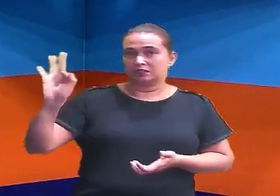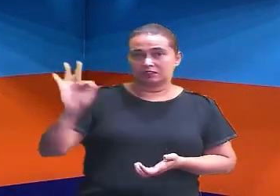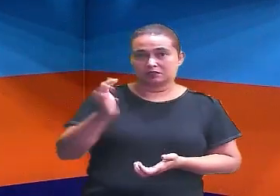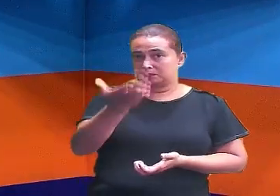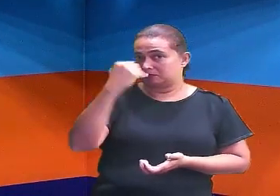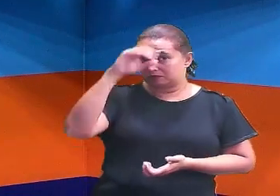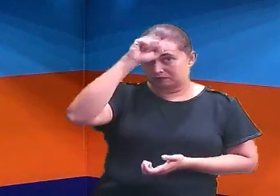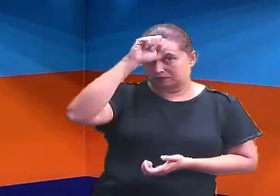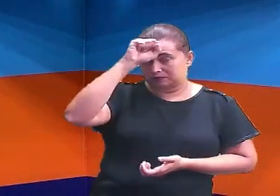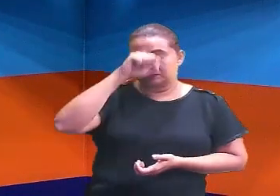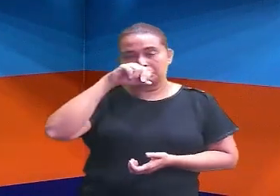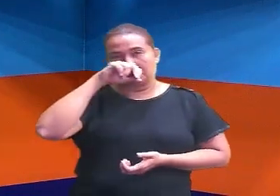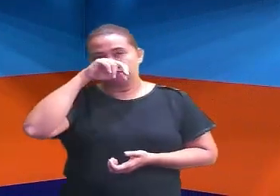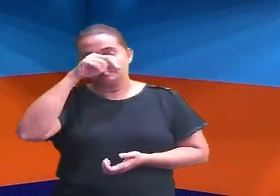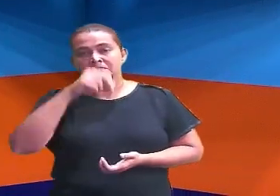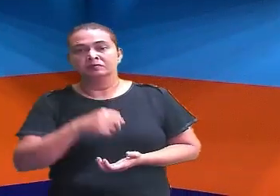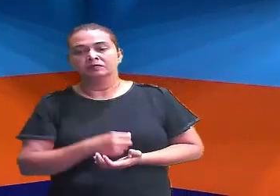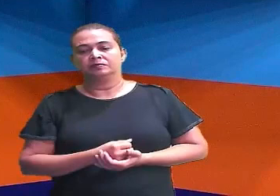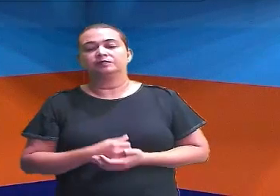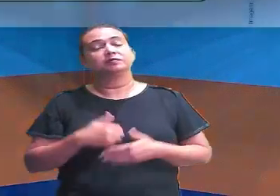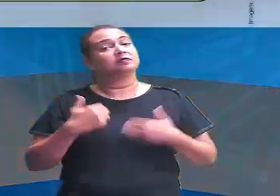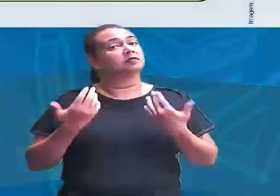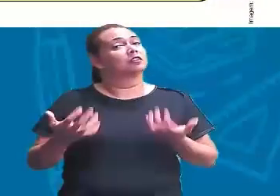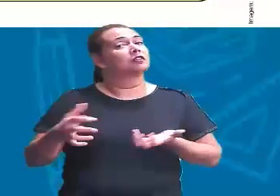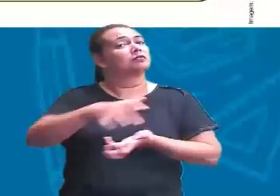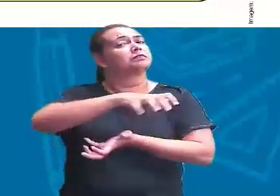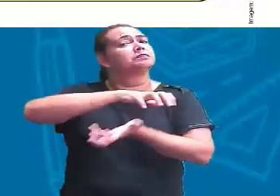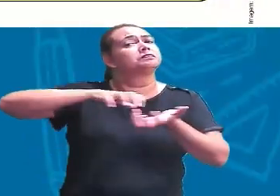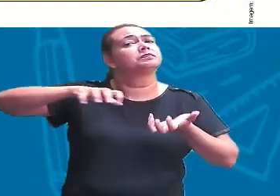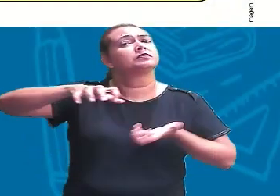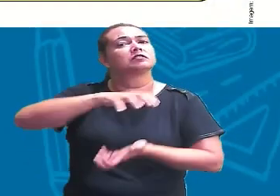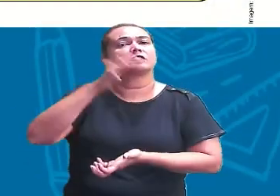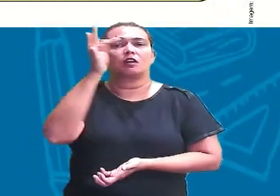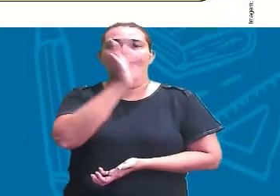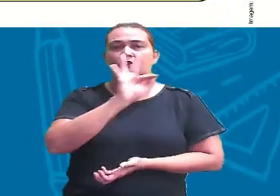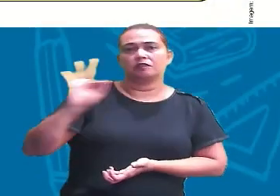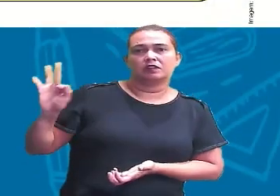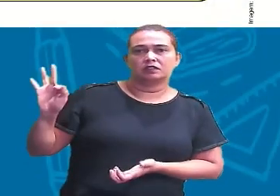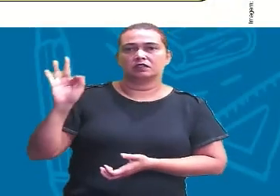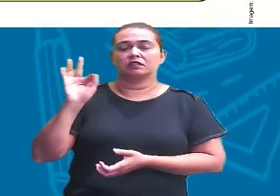lá? Então tá aí, ó, a Revolução Francesa ocorre em